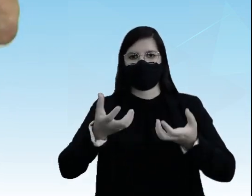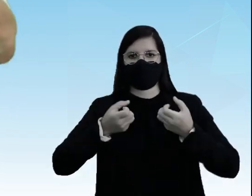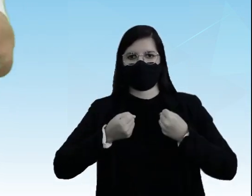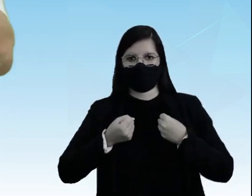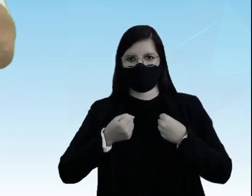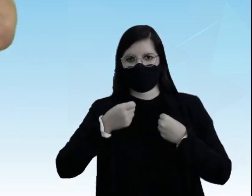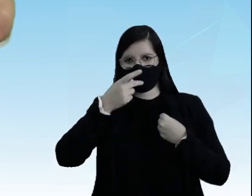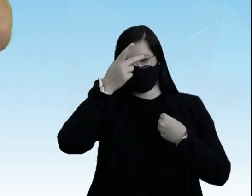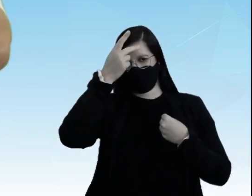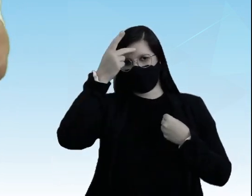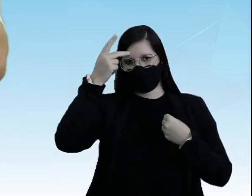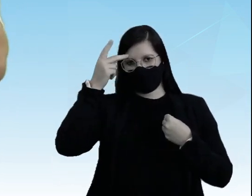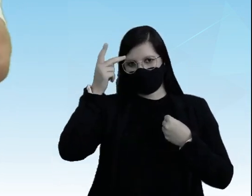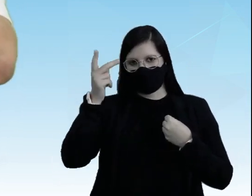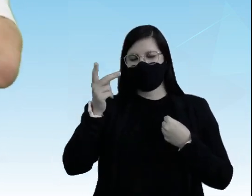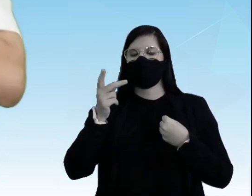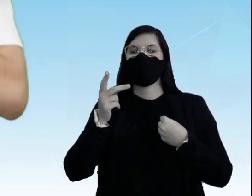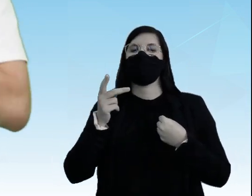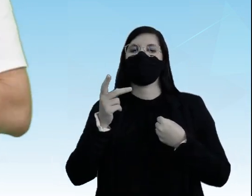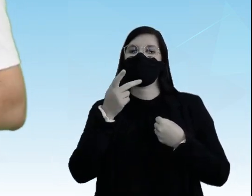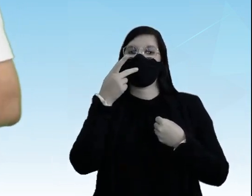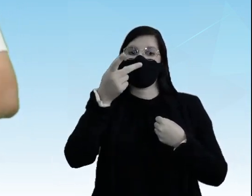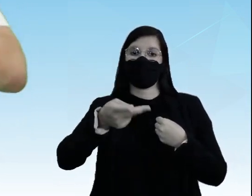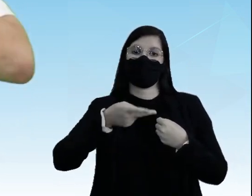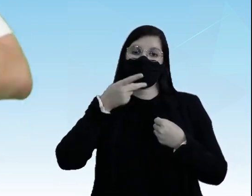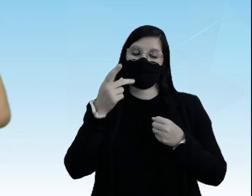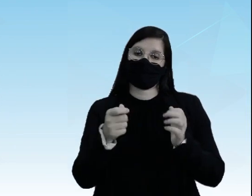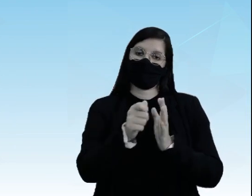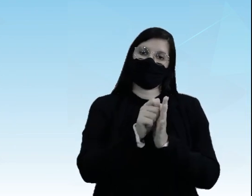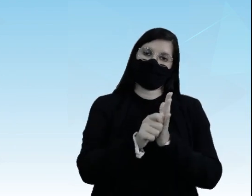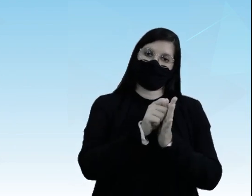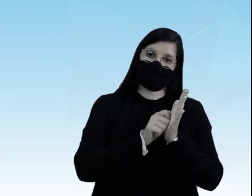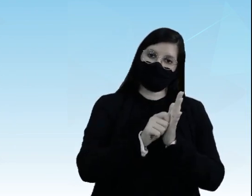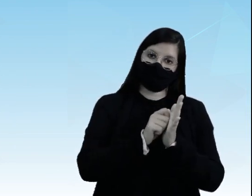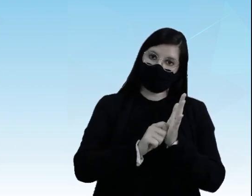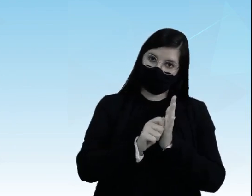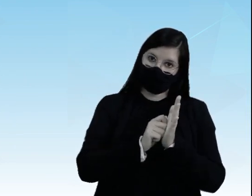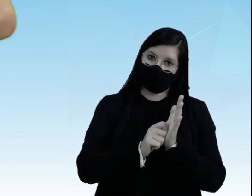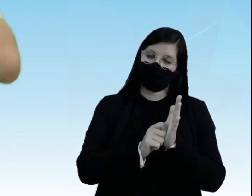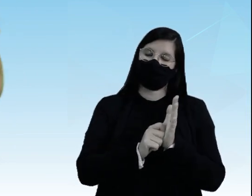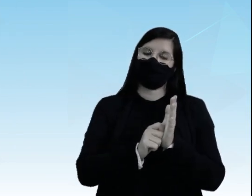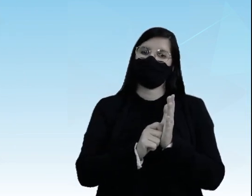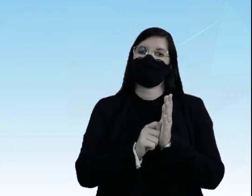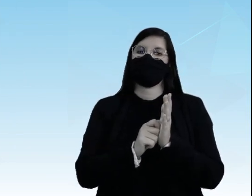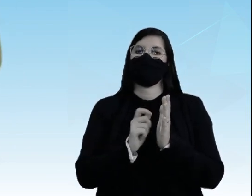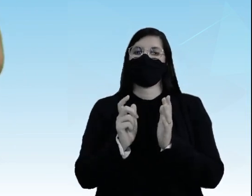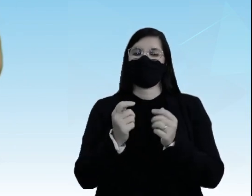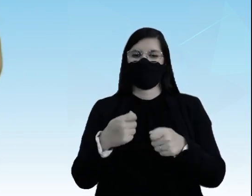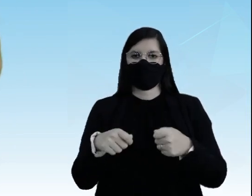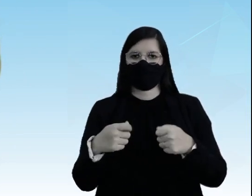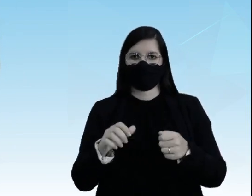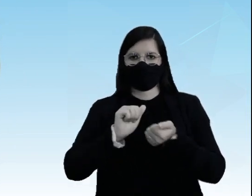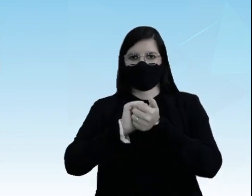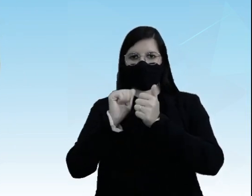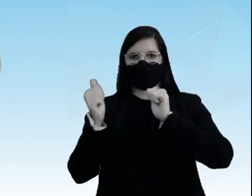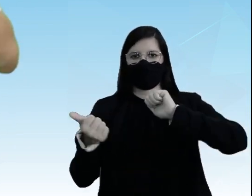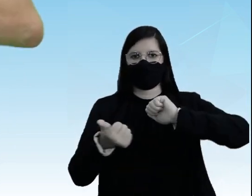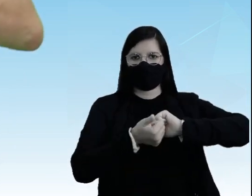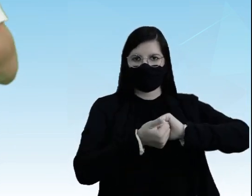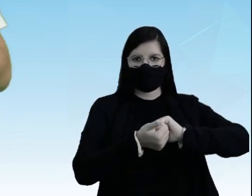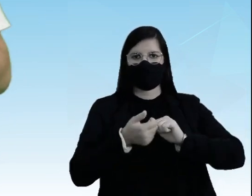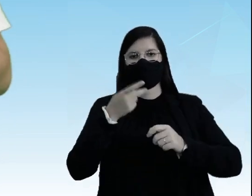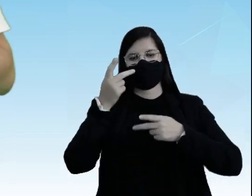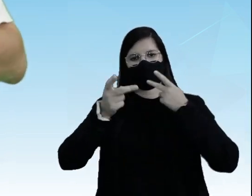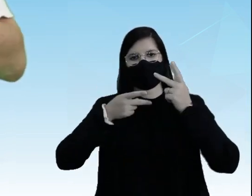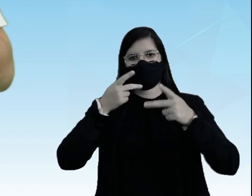aquela pessoa a quem você está falando ou escrevendo para ela, certo? Você deve adaptar a